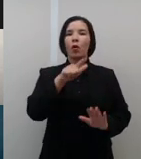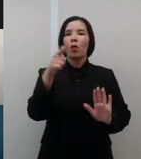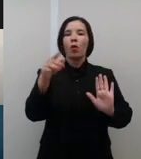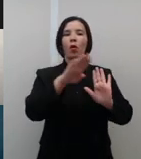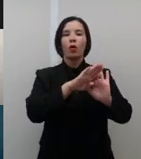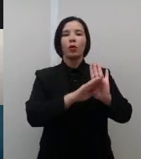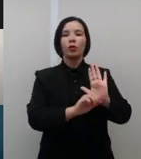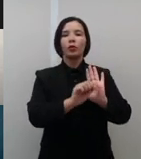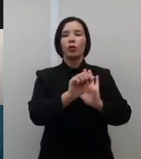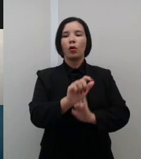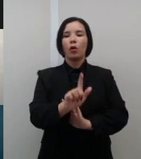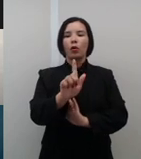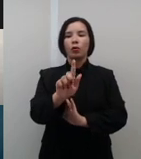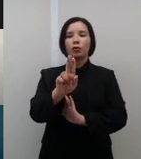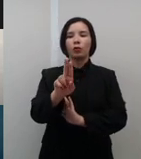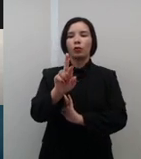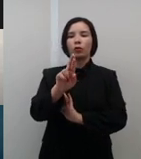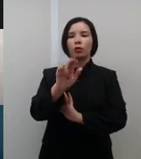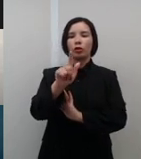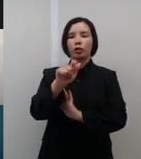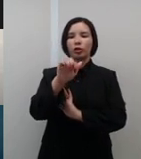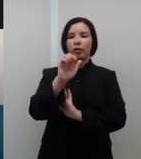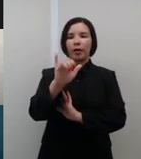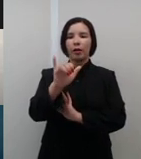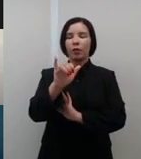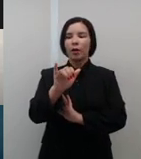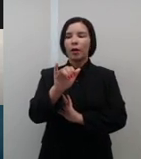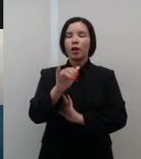Faria, Benedito Gonçalves,